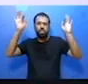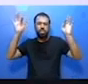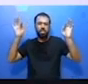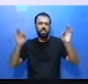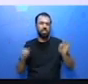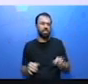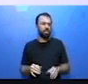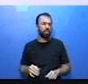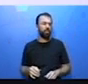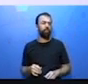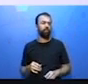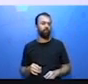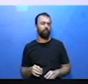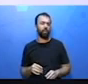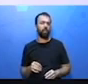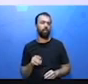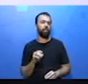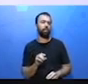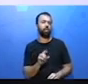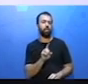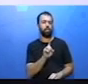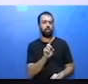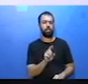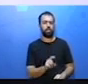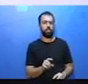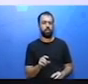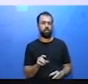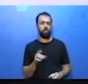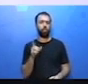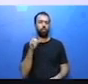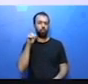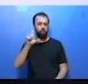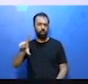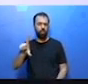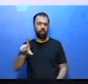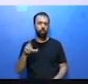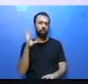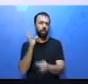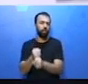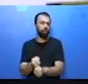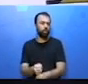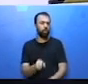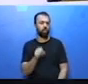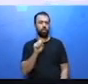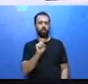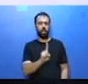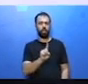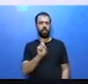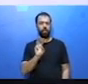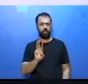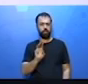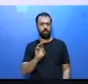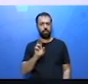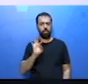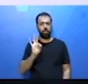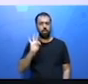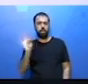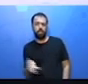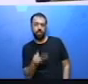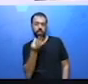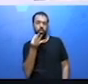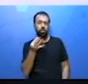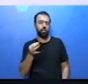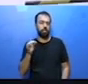supercomputador calculou 13 trilhões de casas decimais do número π. Né? Uma pessoa fazer isso